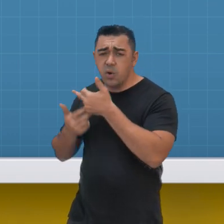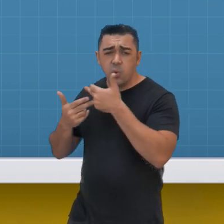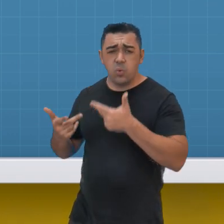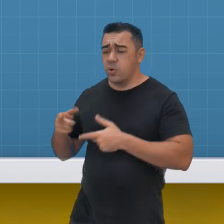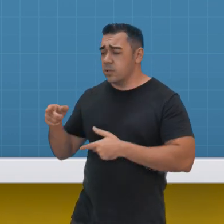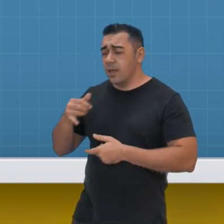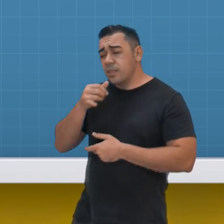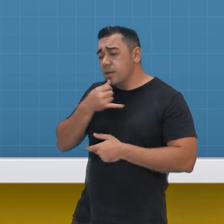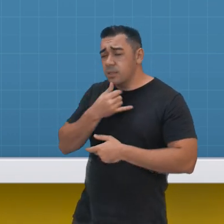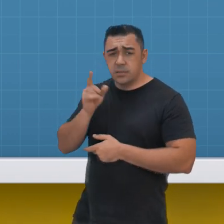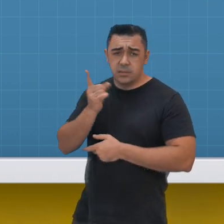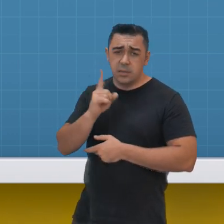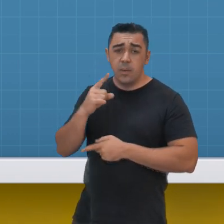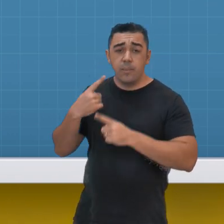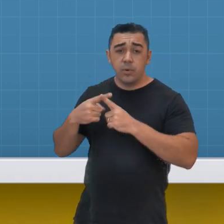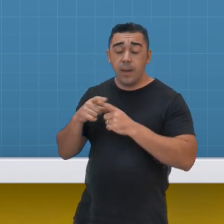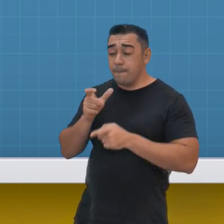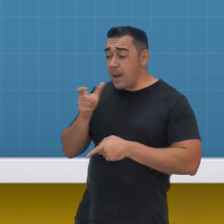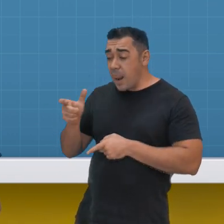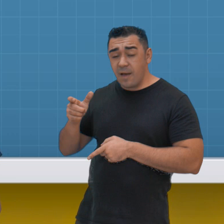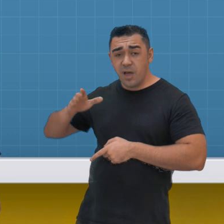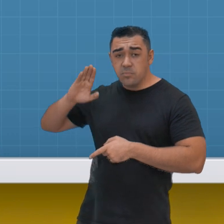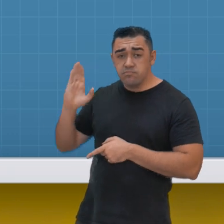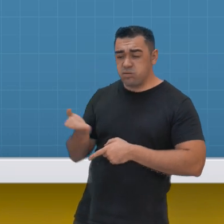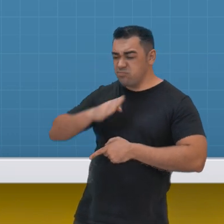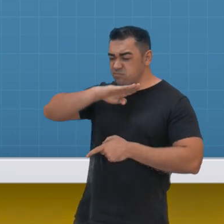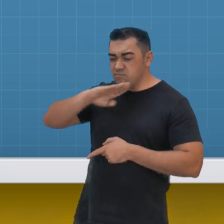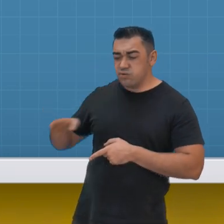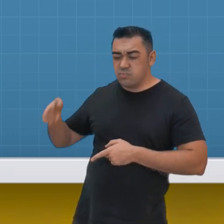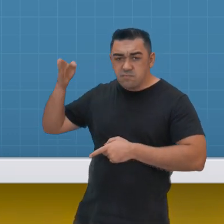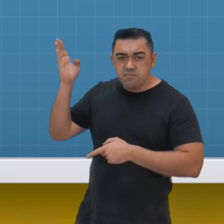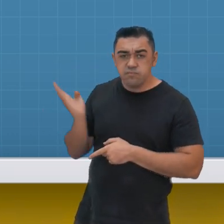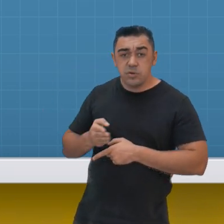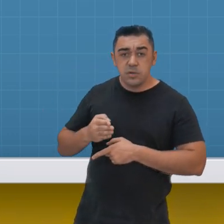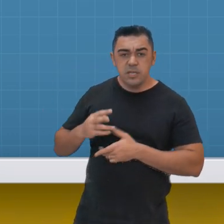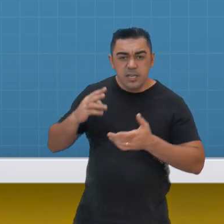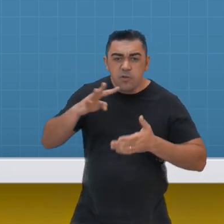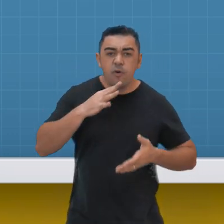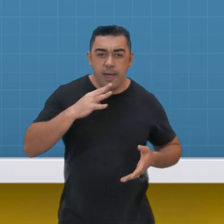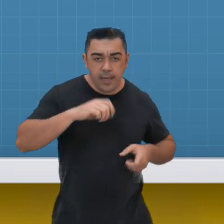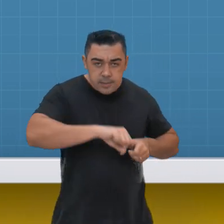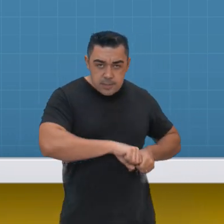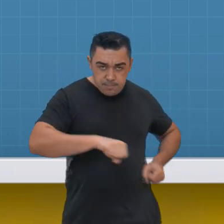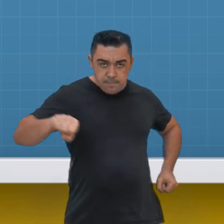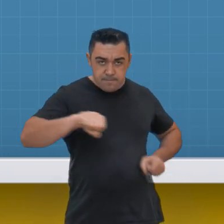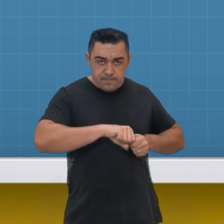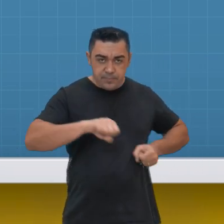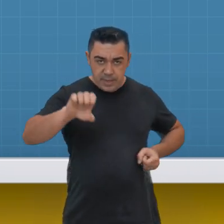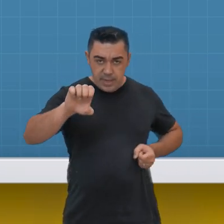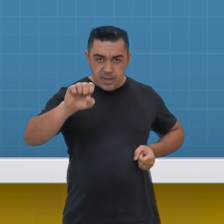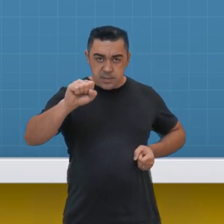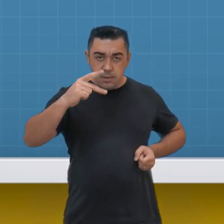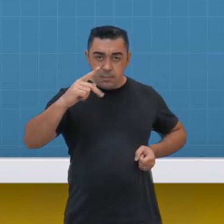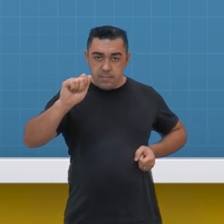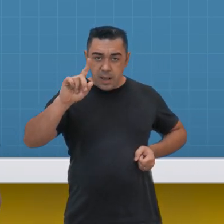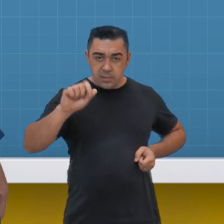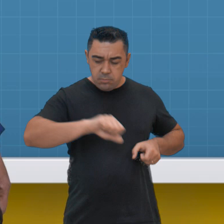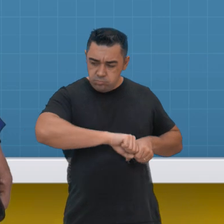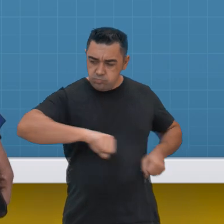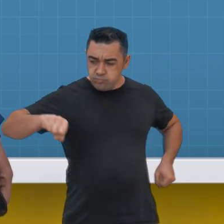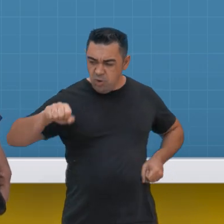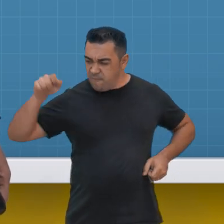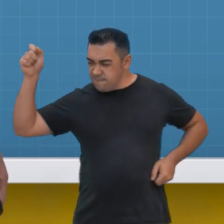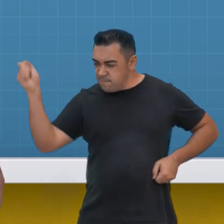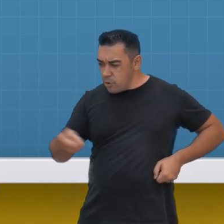fale. As palavras cortam mais do que as espadas. Espada, você sabe, né? Que espada, ela é afiada de